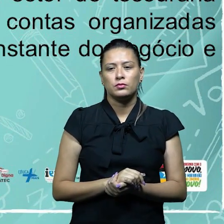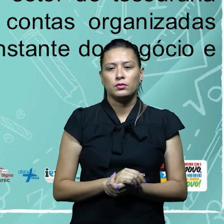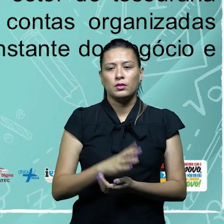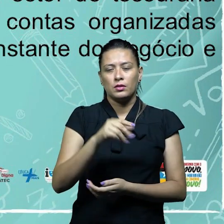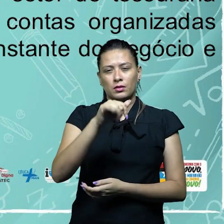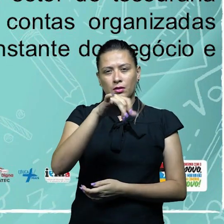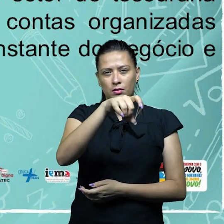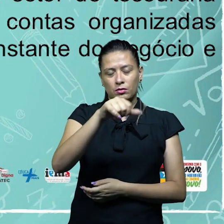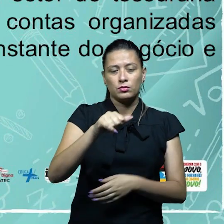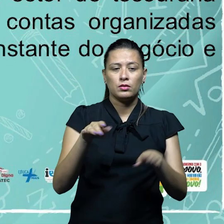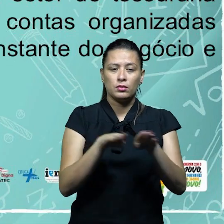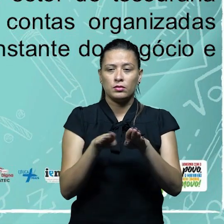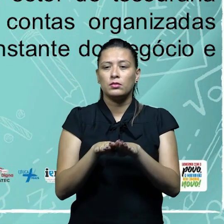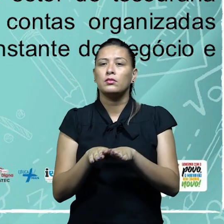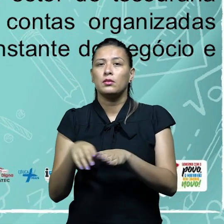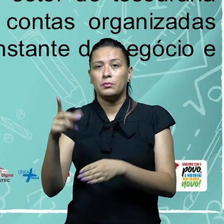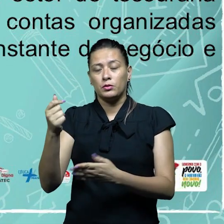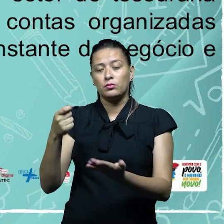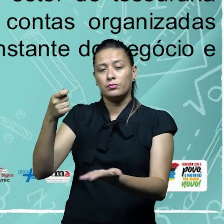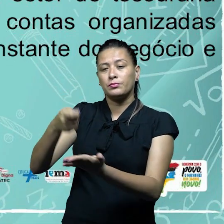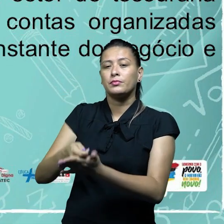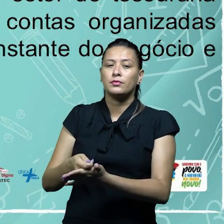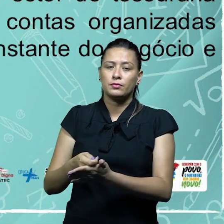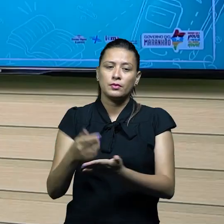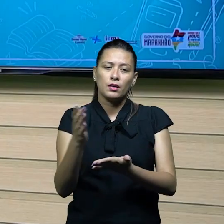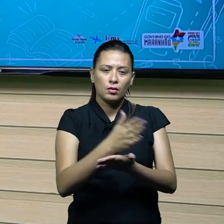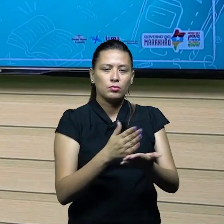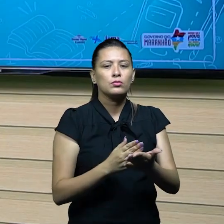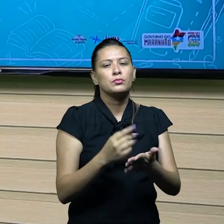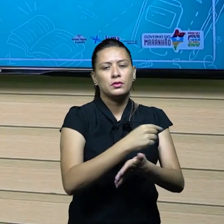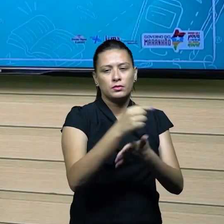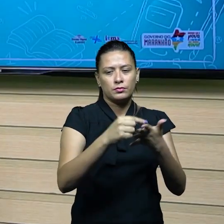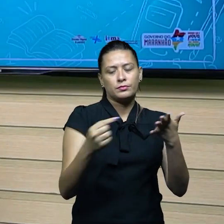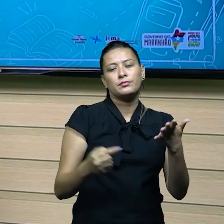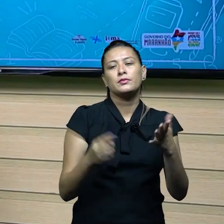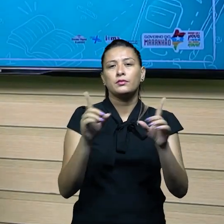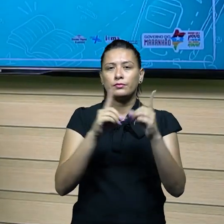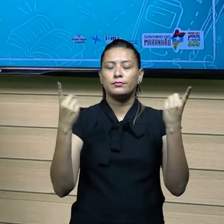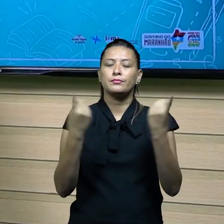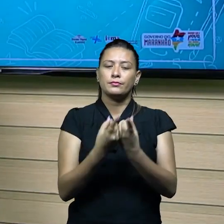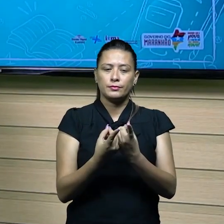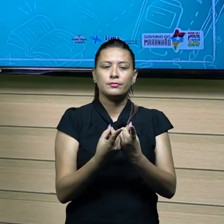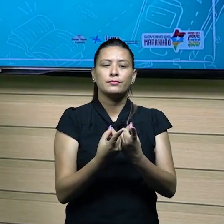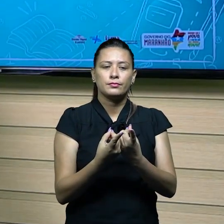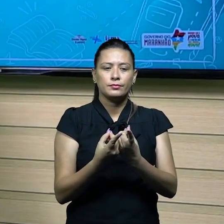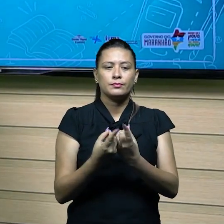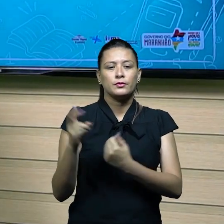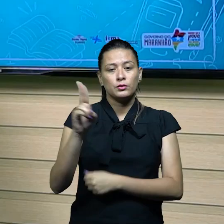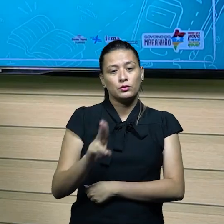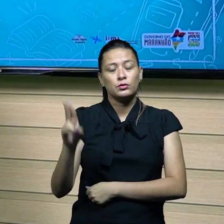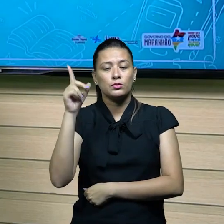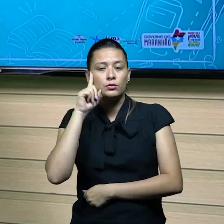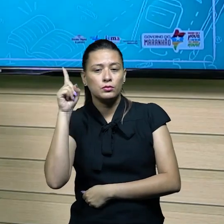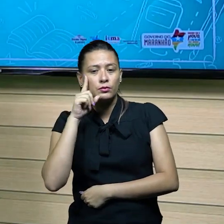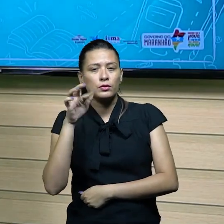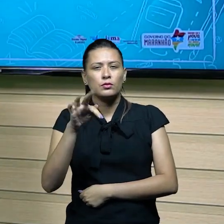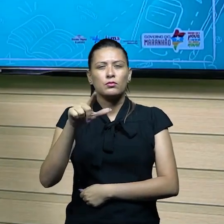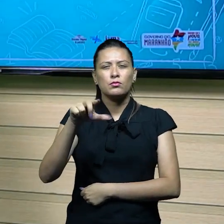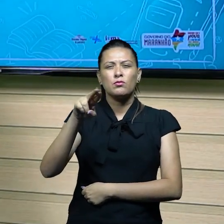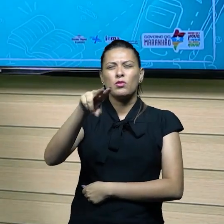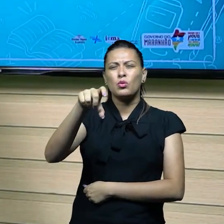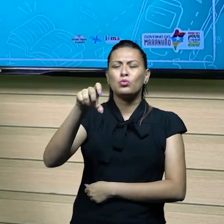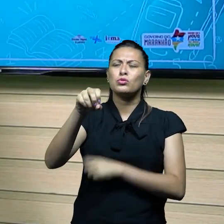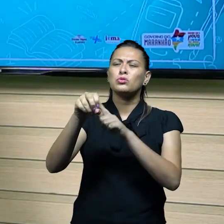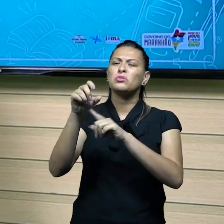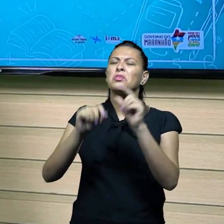alguns das ferramentas em que o setor de tesouraria utiliza no dia a dia. Fluxo de caixa é o quê? Aquele quanto entra e quanto sai do meu caixa. Eu vou fazer aquela